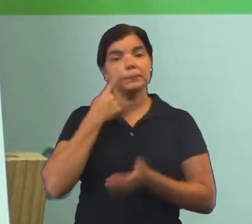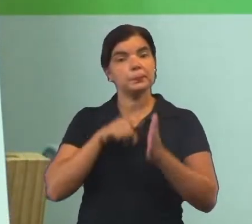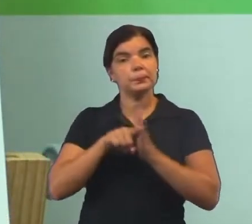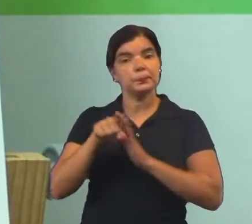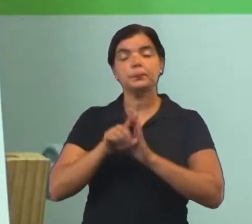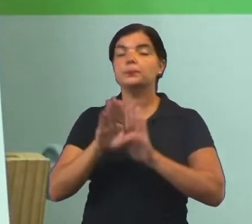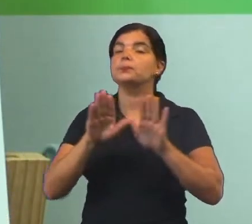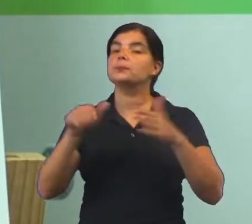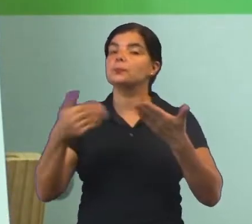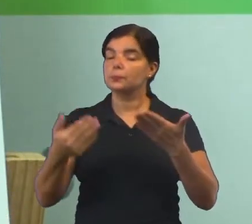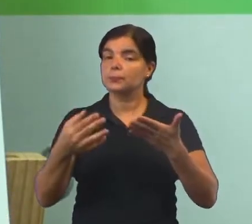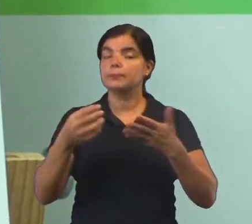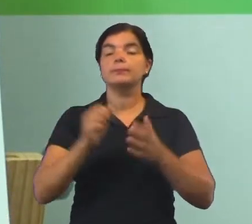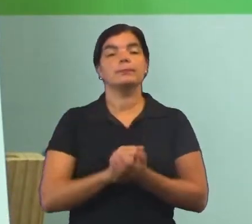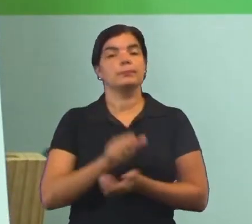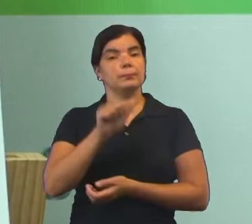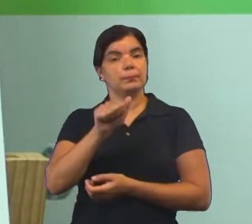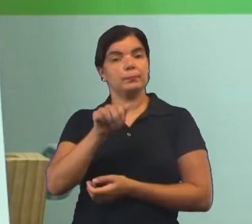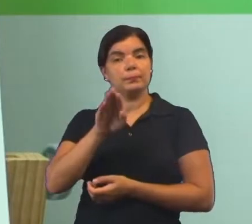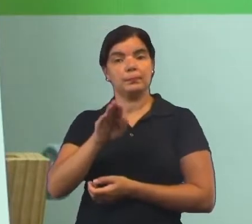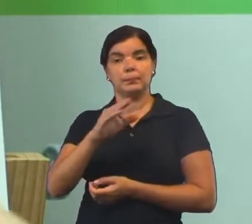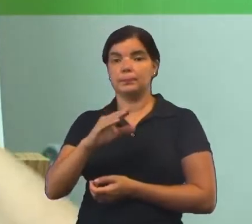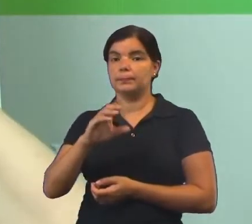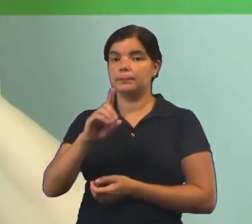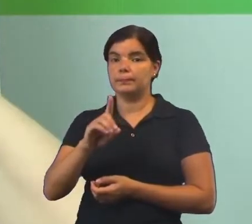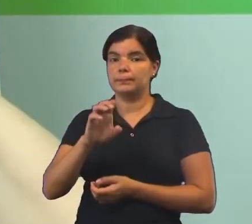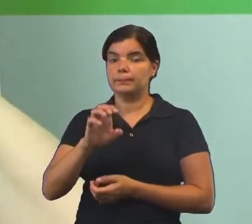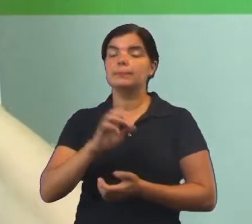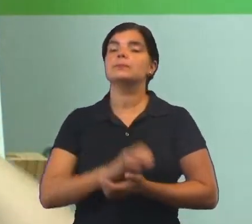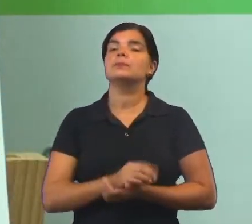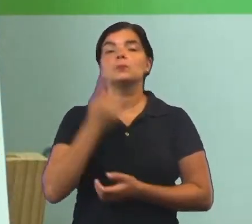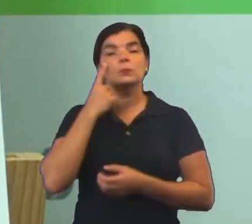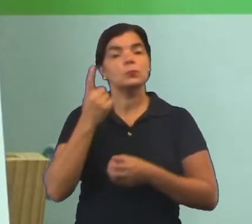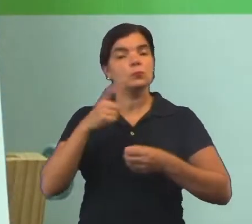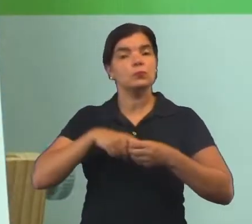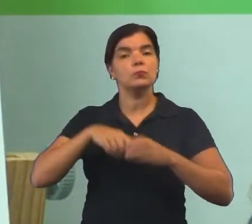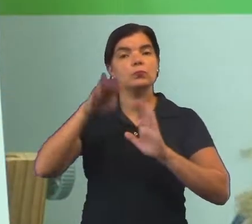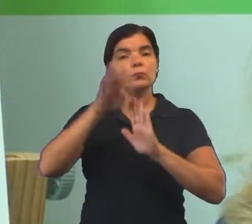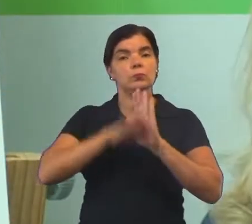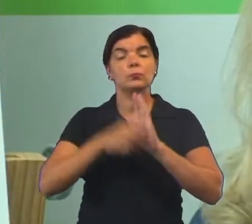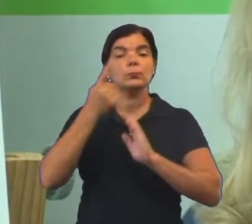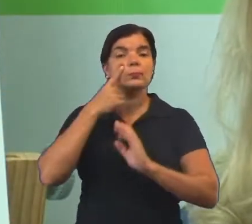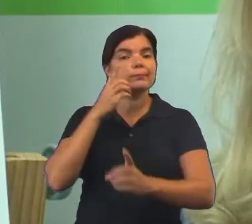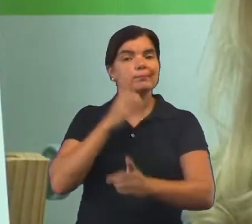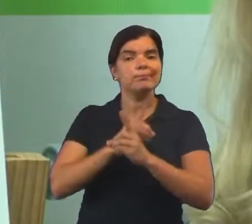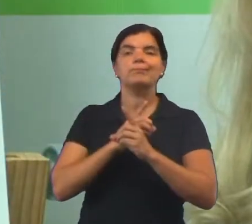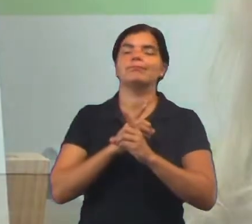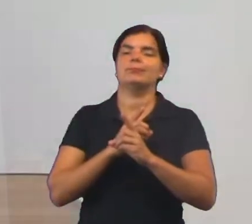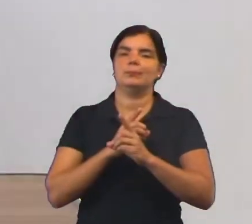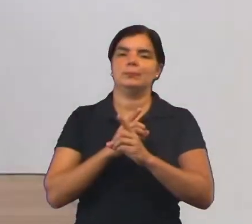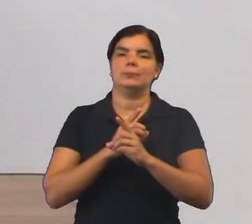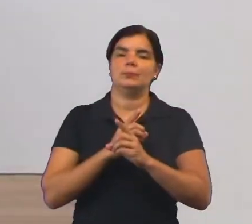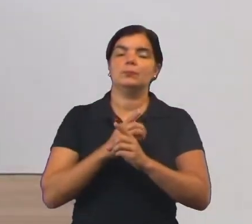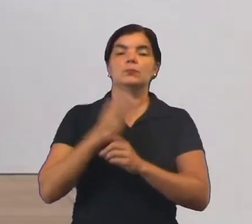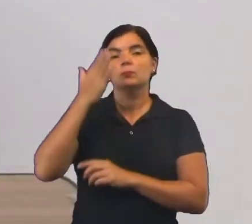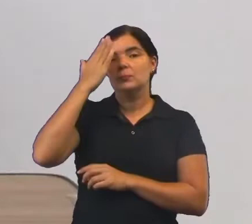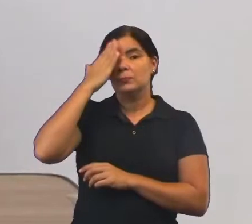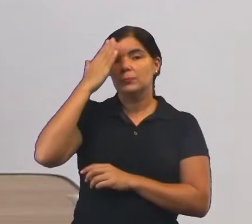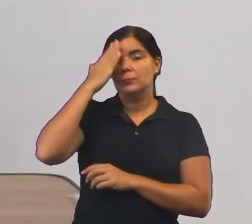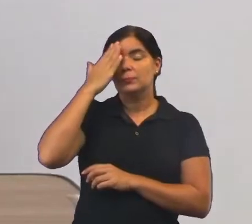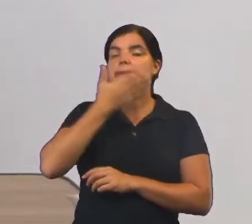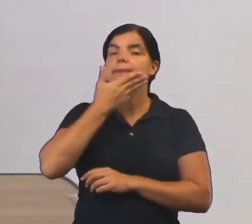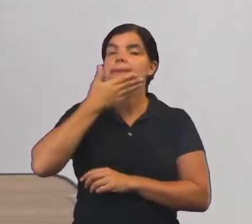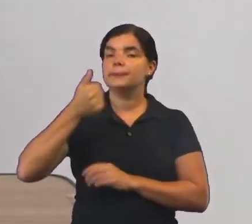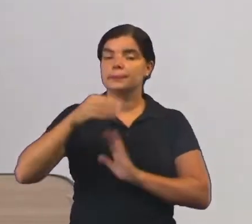vimos quais eram as alternativas. Então, eu volto no texto para tentar localizar ou entender melhor